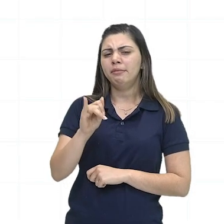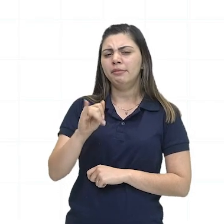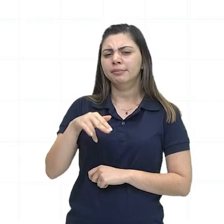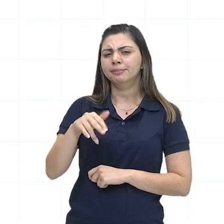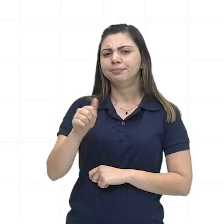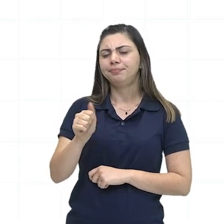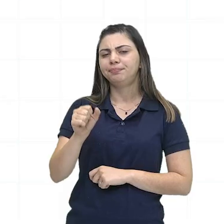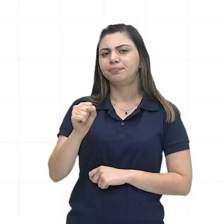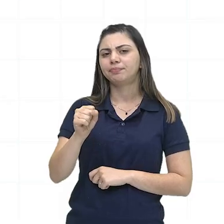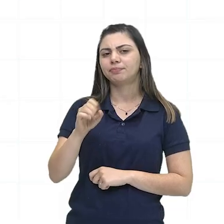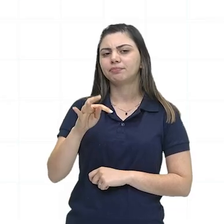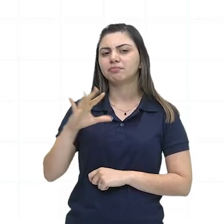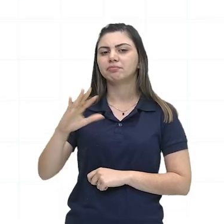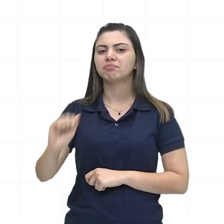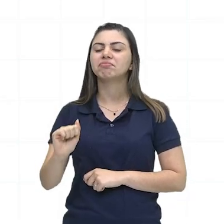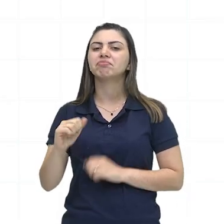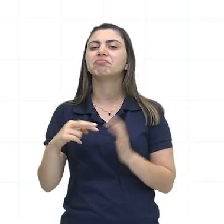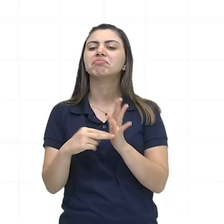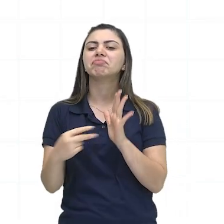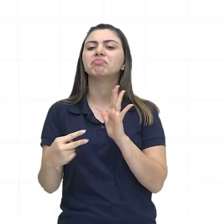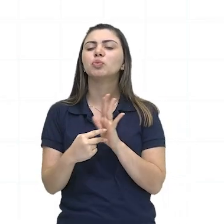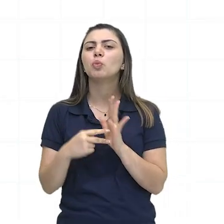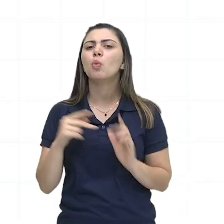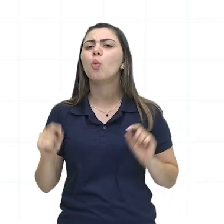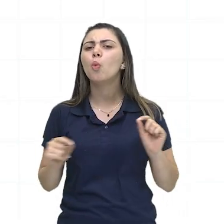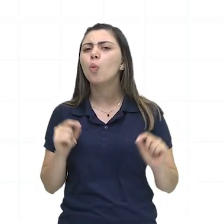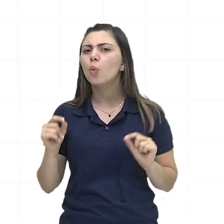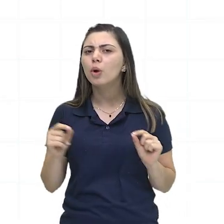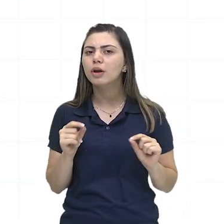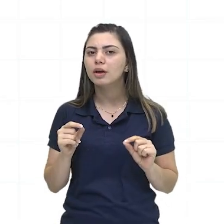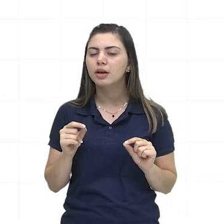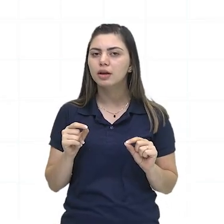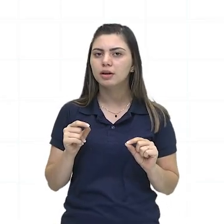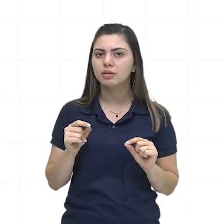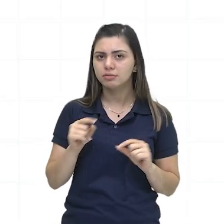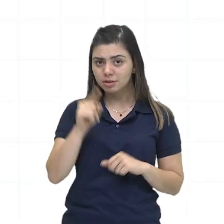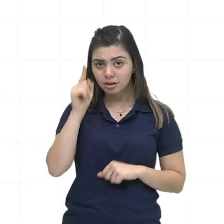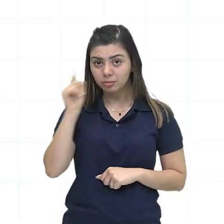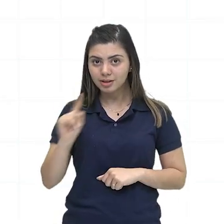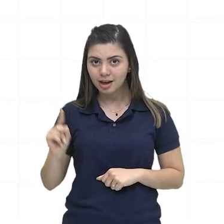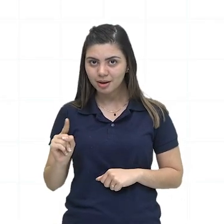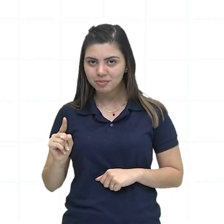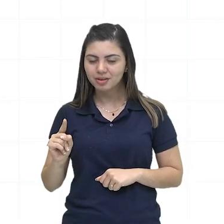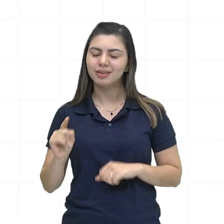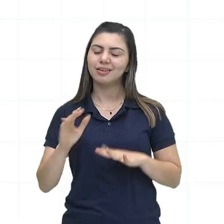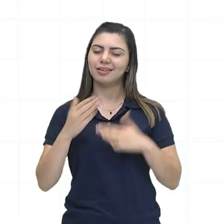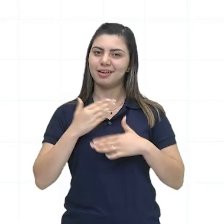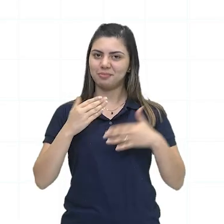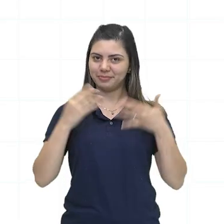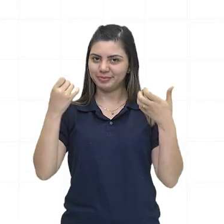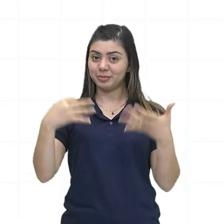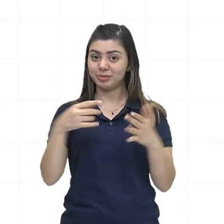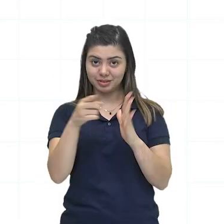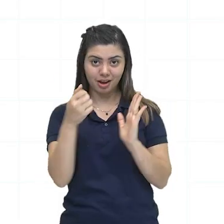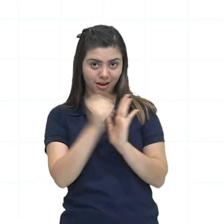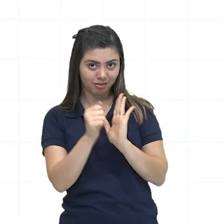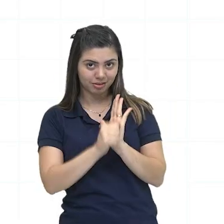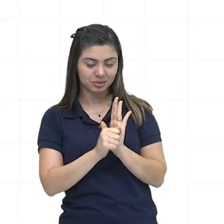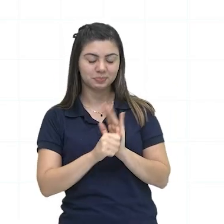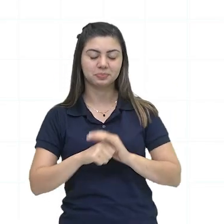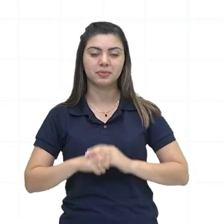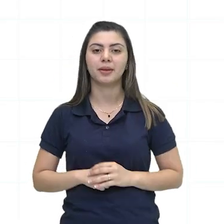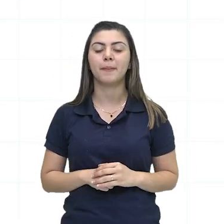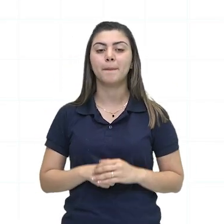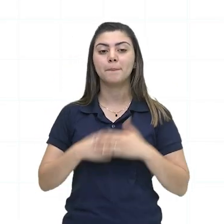ginástica. Vocês sabem o que significa a palavra ginástica? Se não sabem, já anotem aí. A palavra